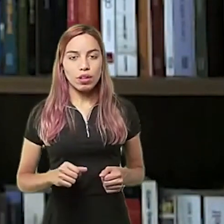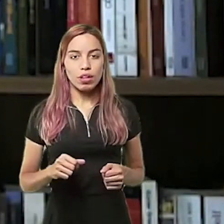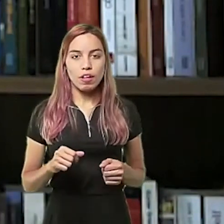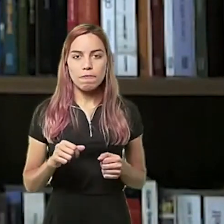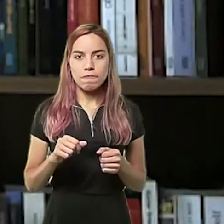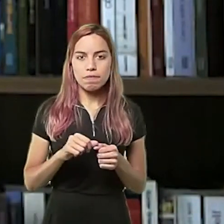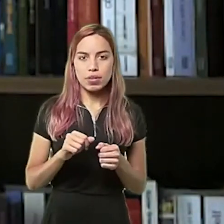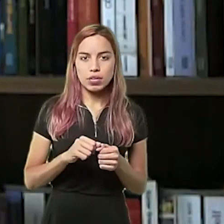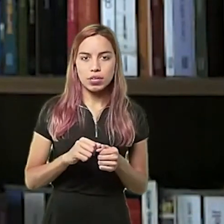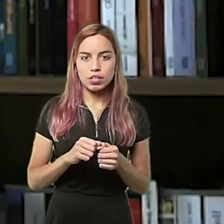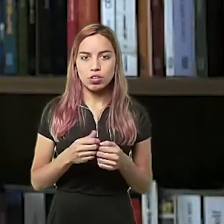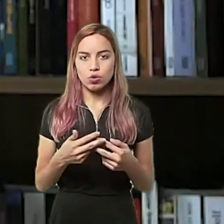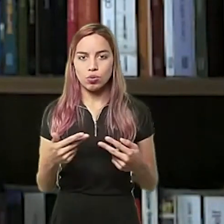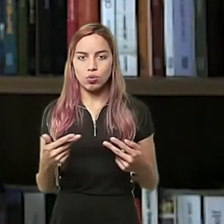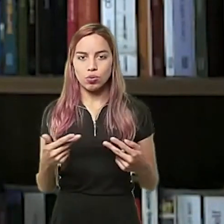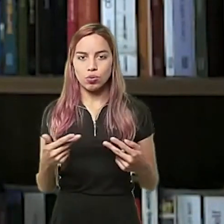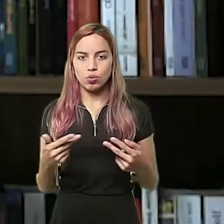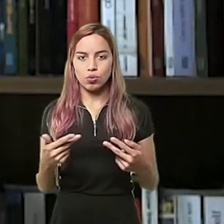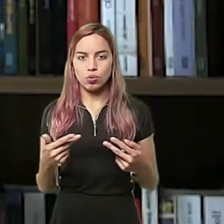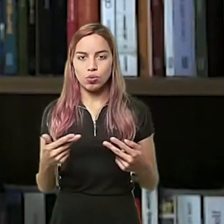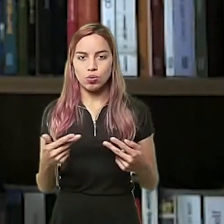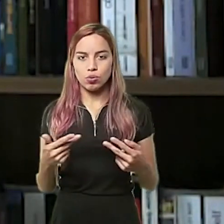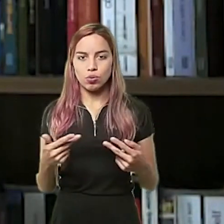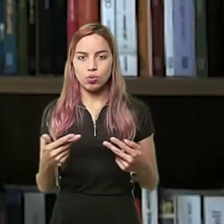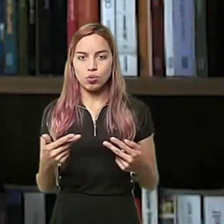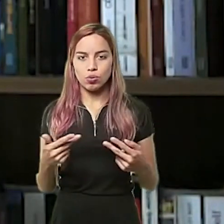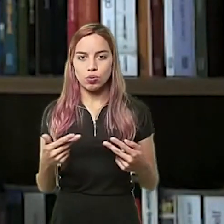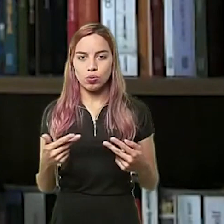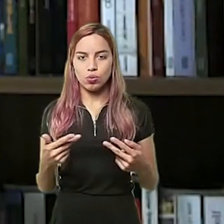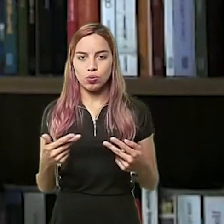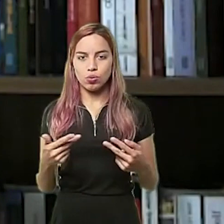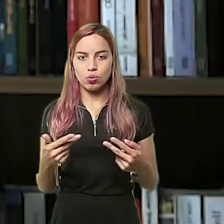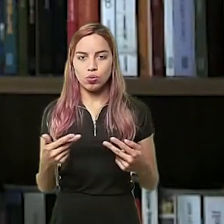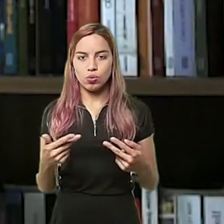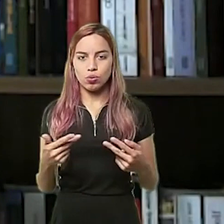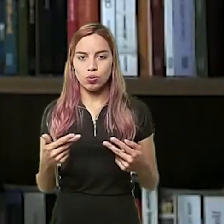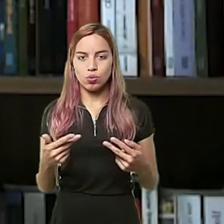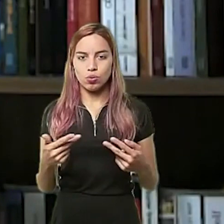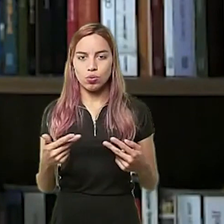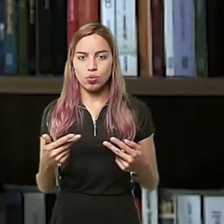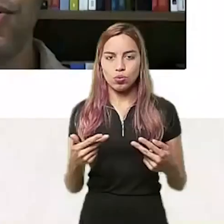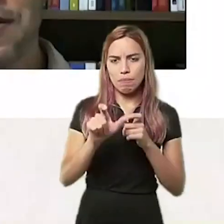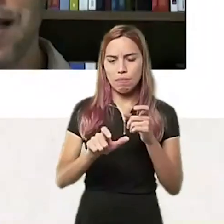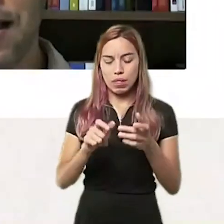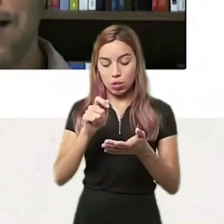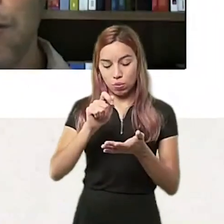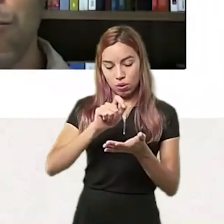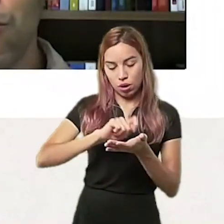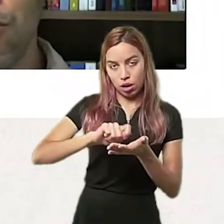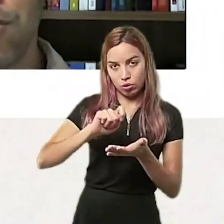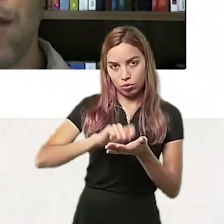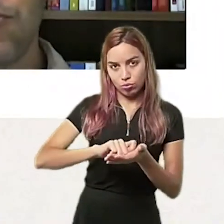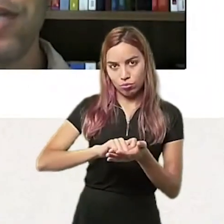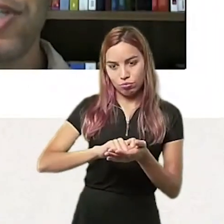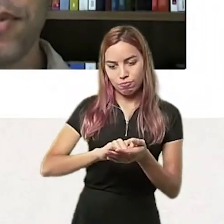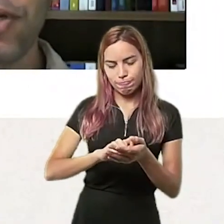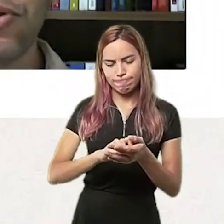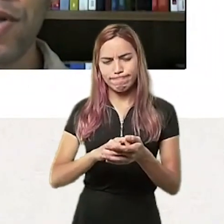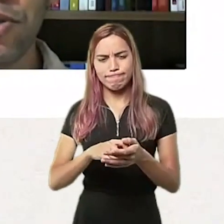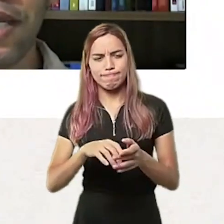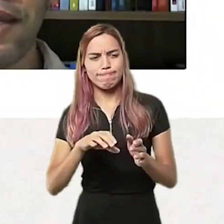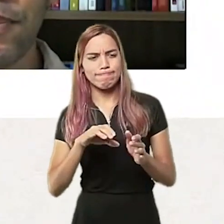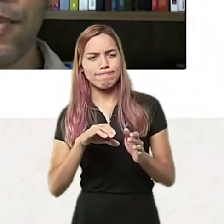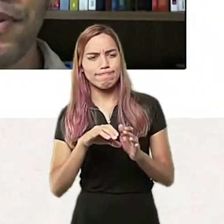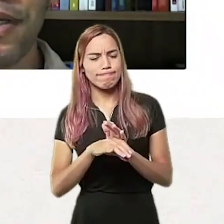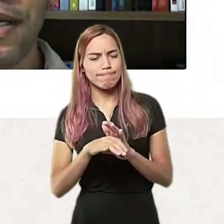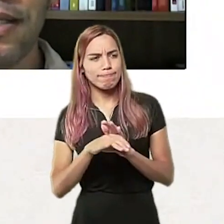ele é levado a refletir sobre aquilo a partir do seu contexto, né? A Helena Ferrante que diz, cada autor dá um testemunho